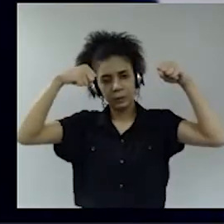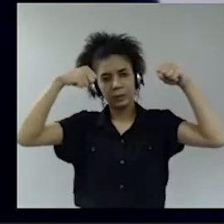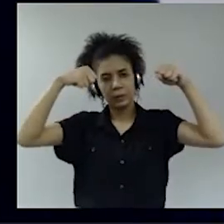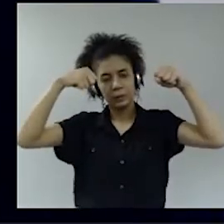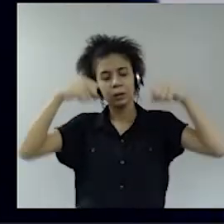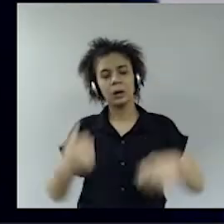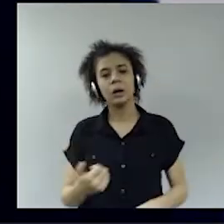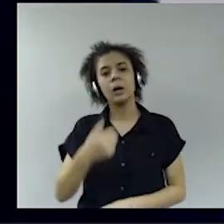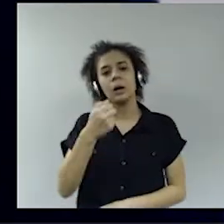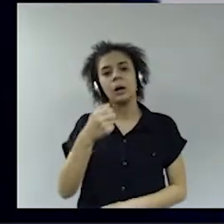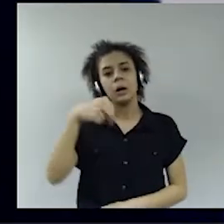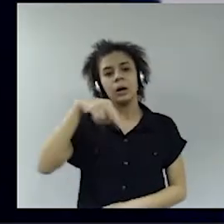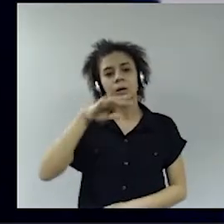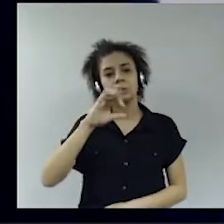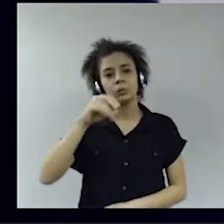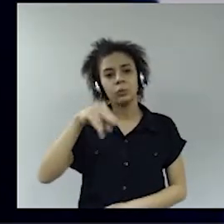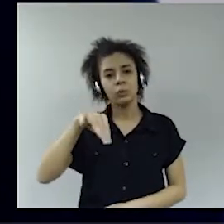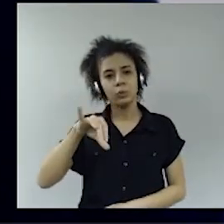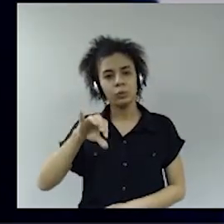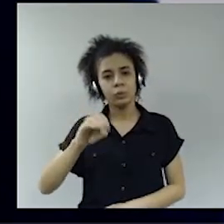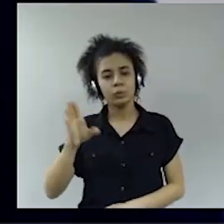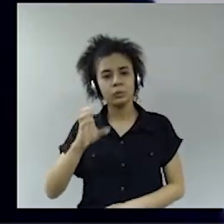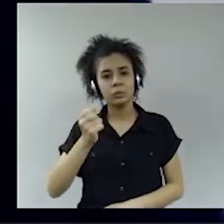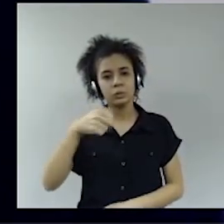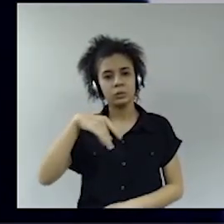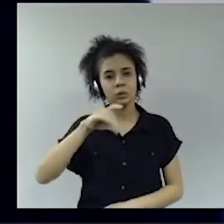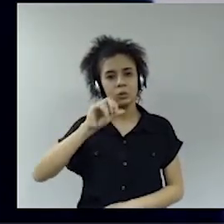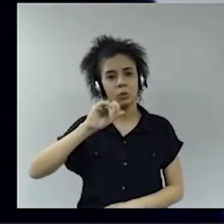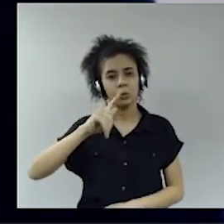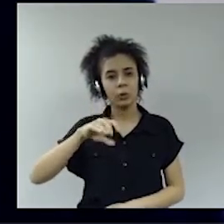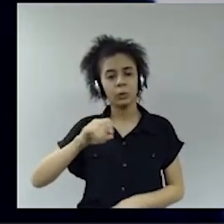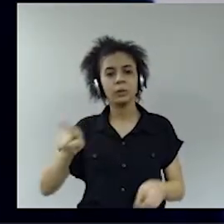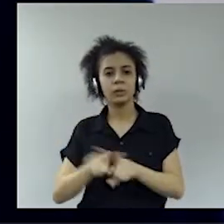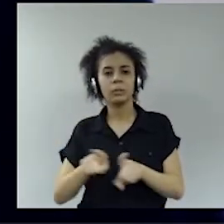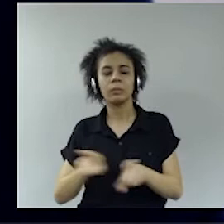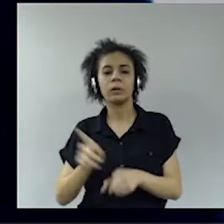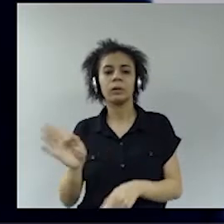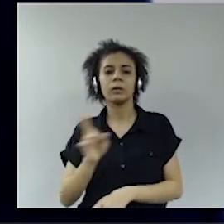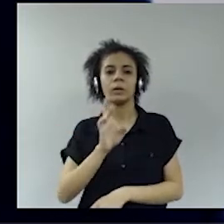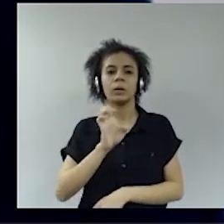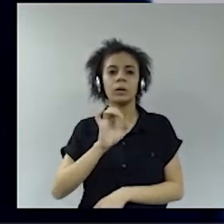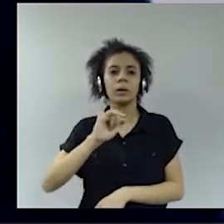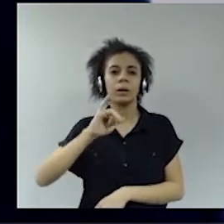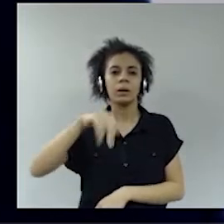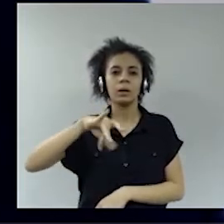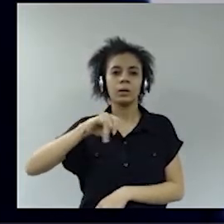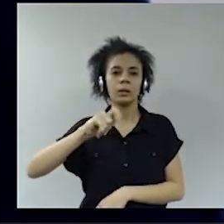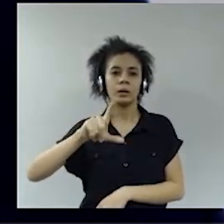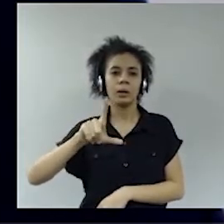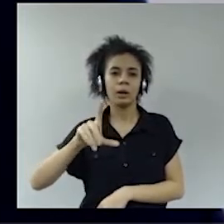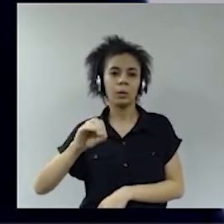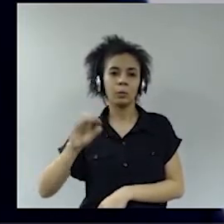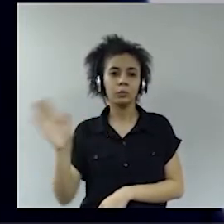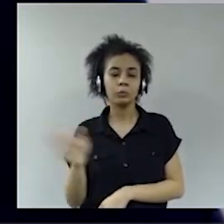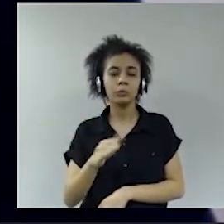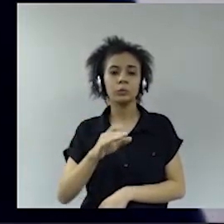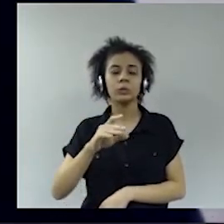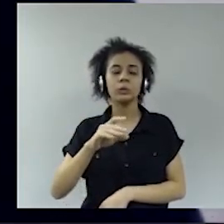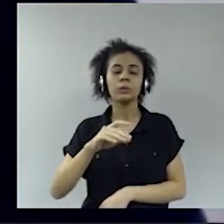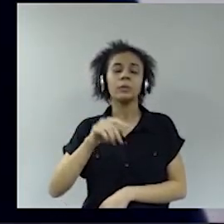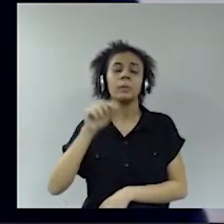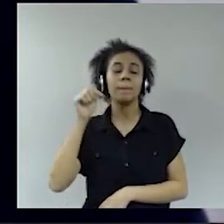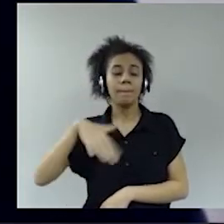Saldanha Palheiro e Reinaldo Soares da Fonseca, que compõem a terceira sessão do